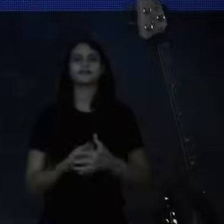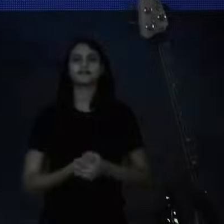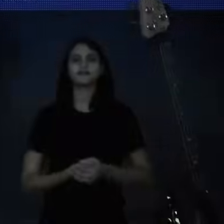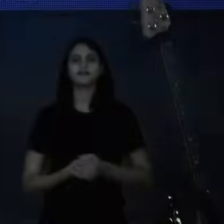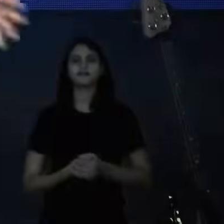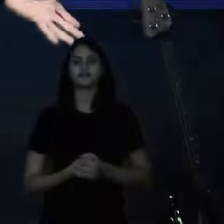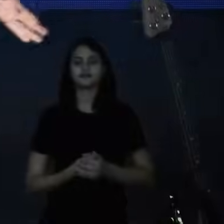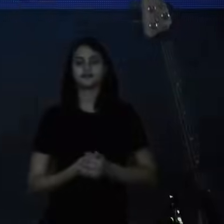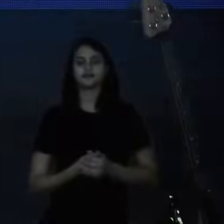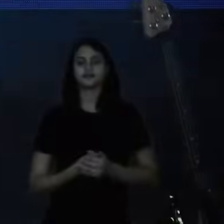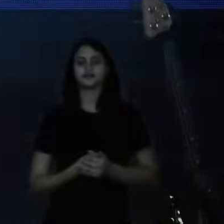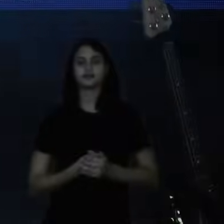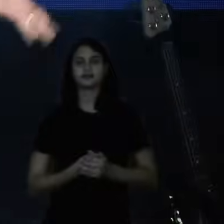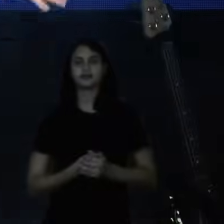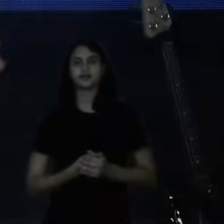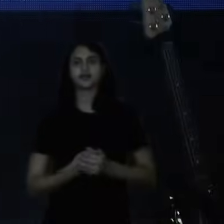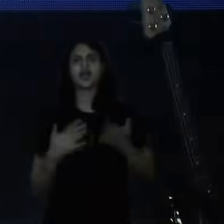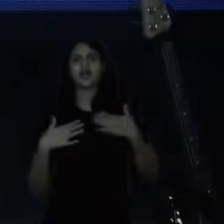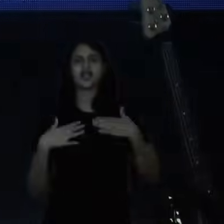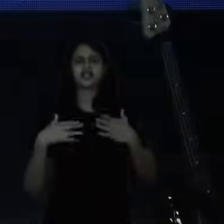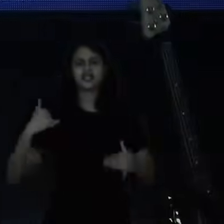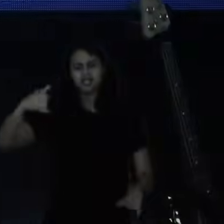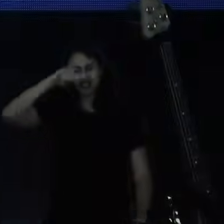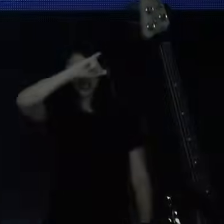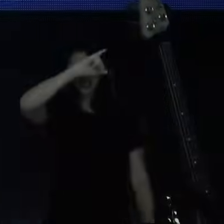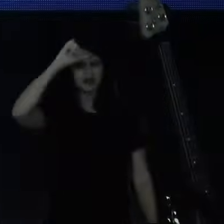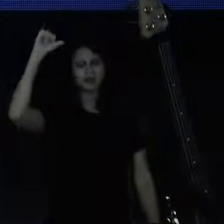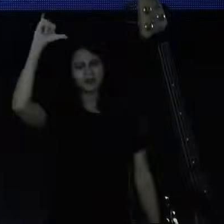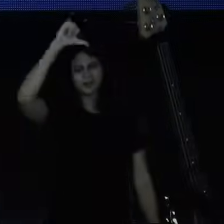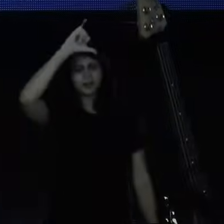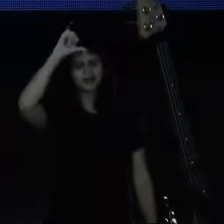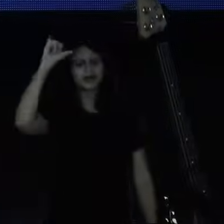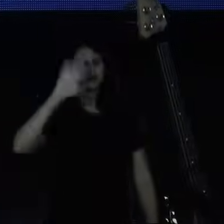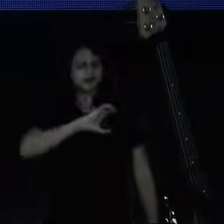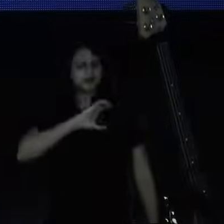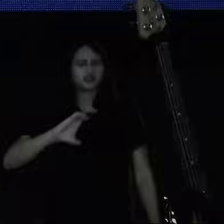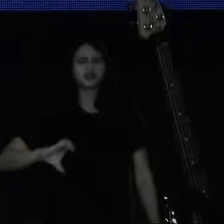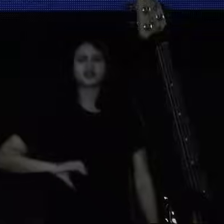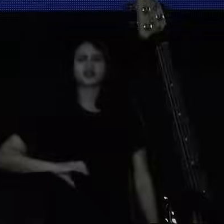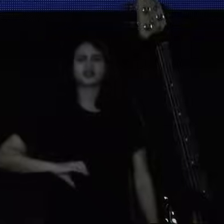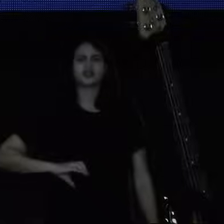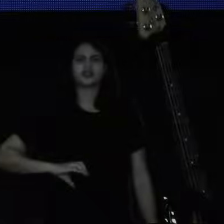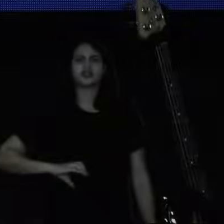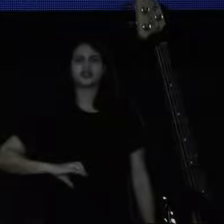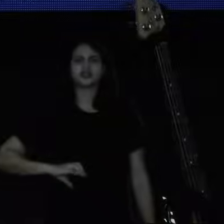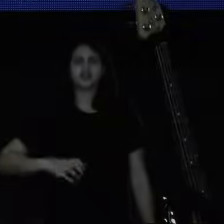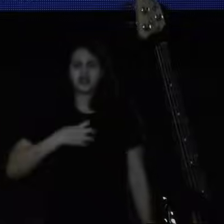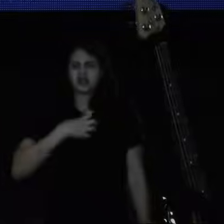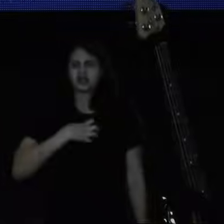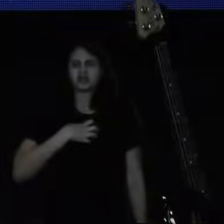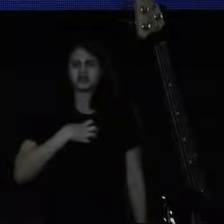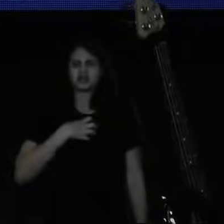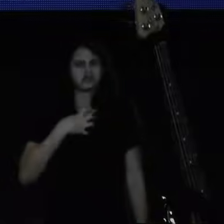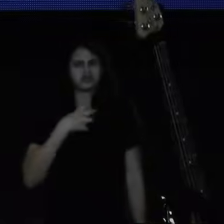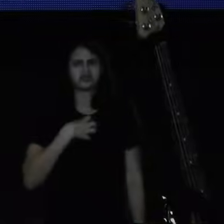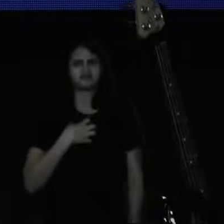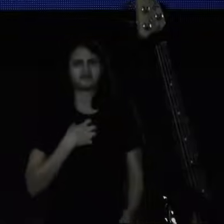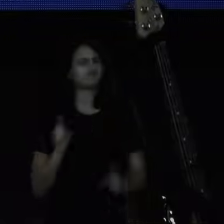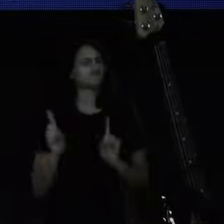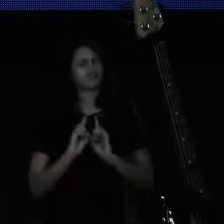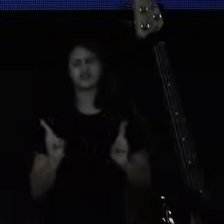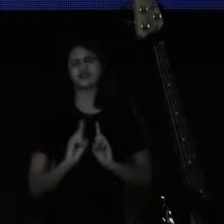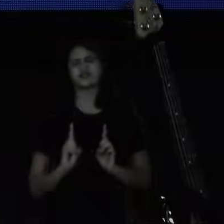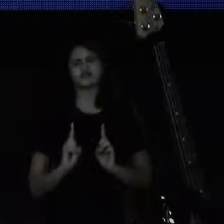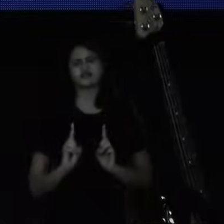Ei, a gente é o bom perfume de Cristo. E o bom perfume de Cristo é ódio? É rancor? É assim, ó. Você me paga,